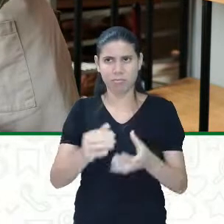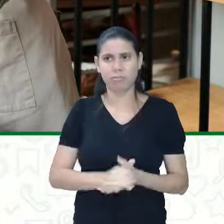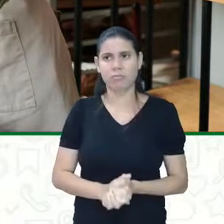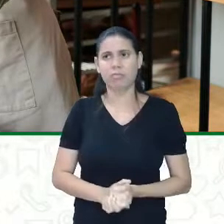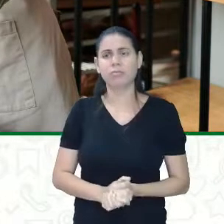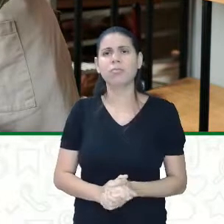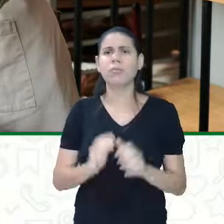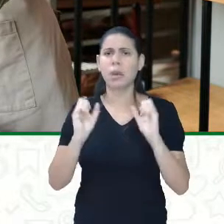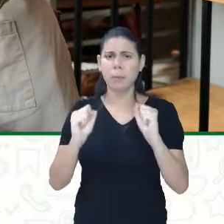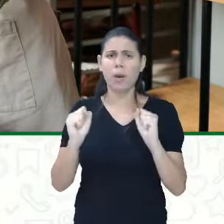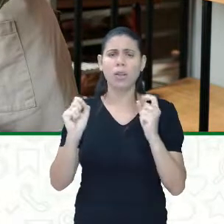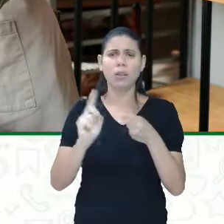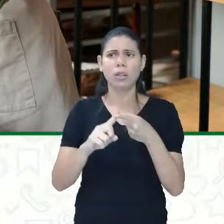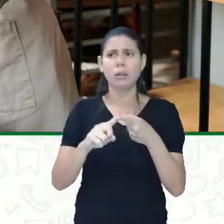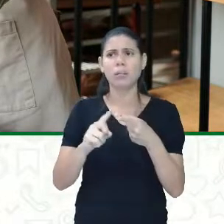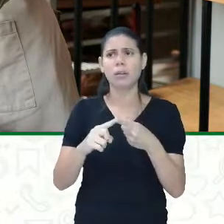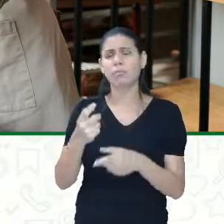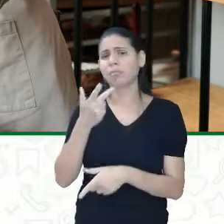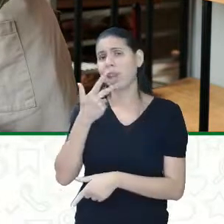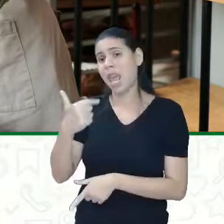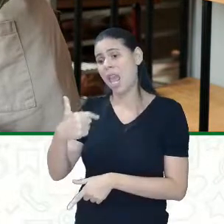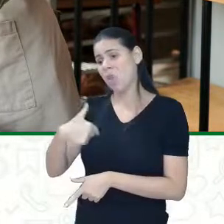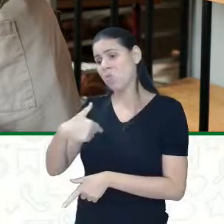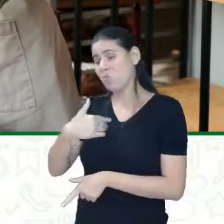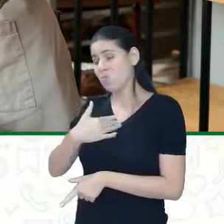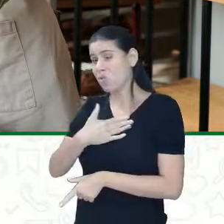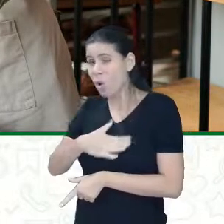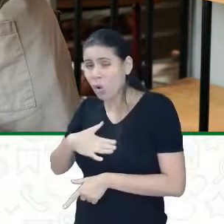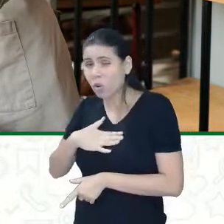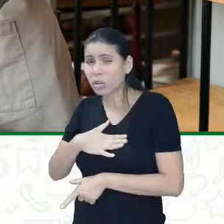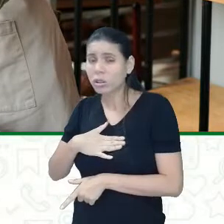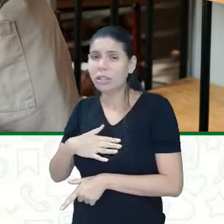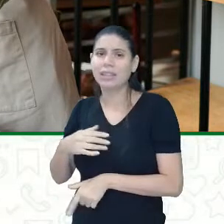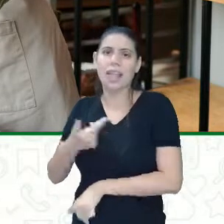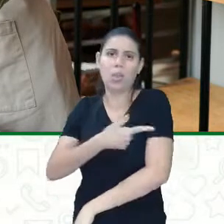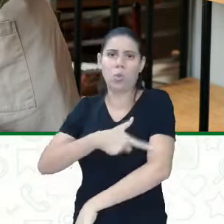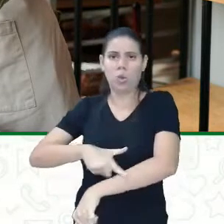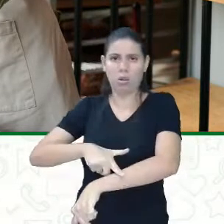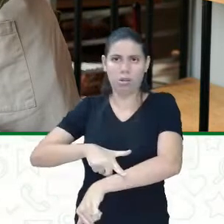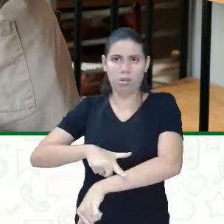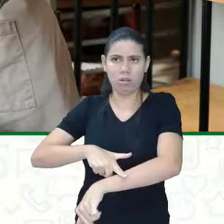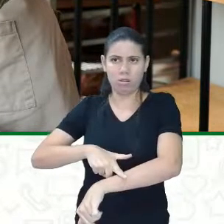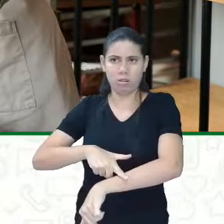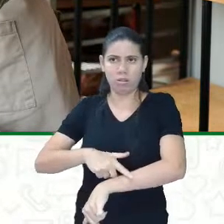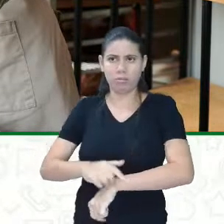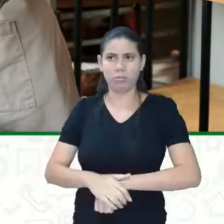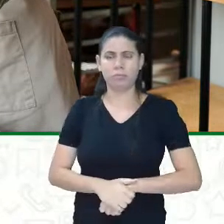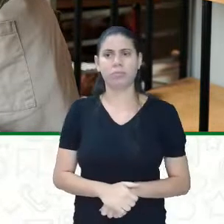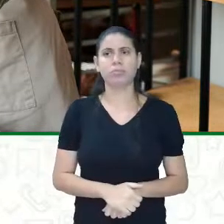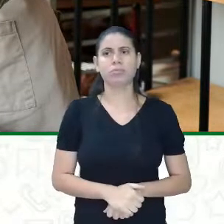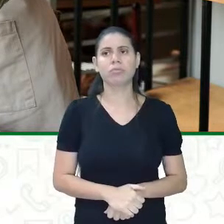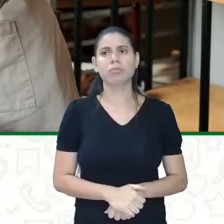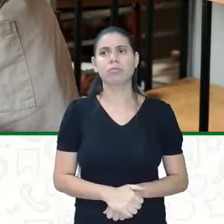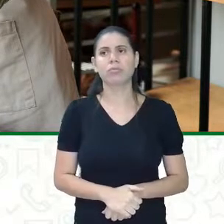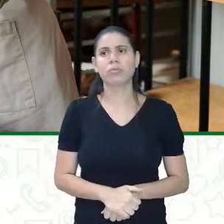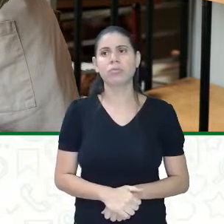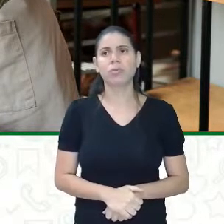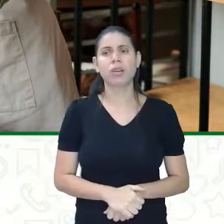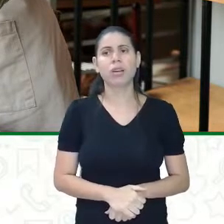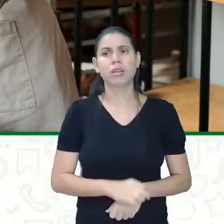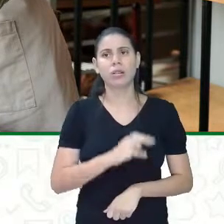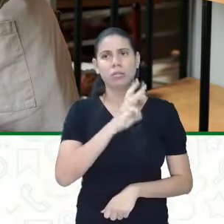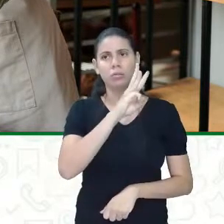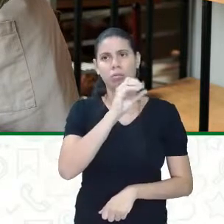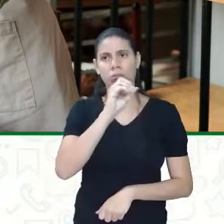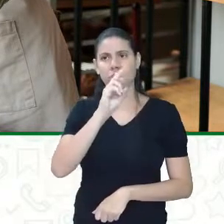usar, ó, I would like, eu gostaria. Então, uma forma educada de se expressar. Então, como eu já falei a vocês, esse would é o ria. Então,